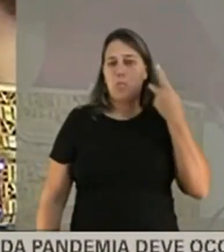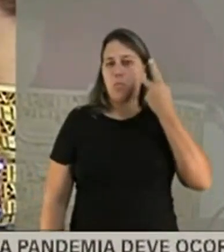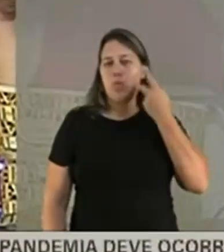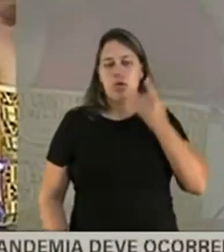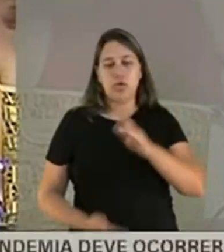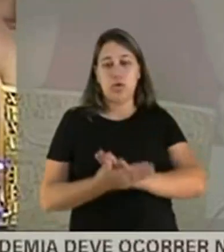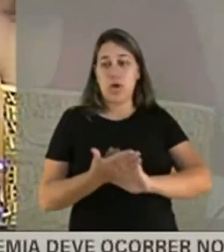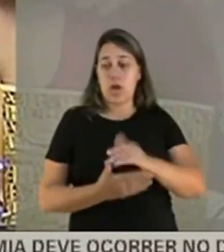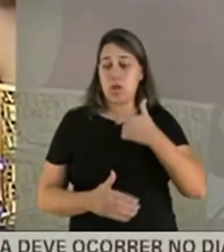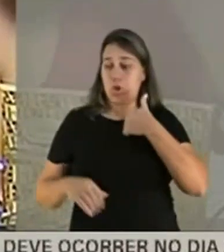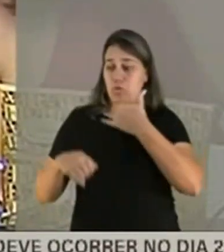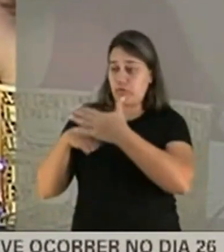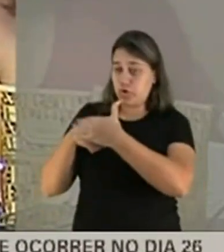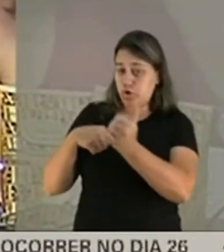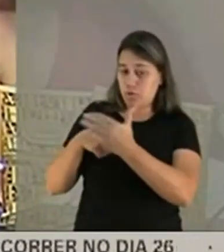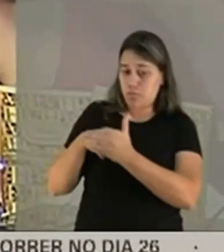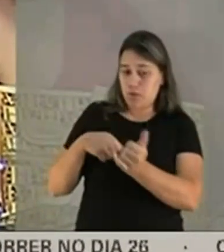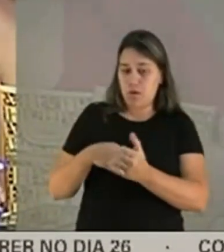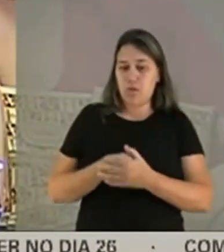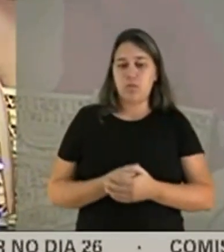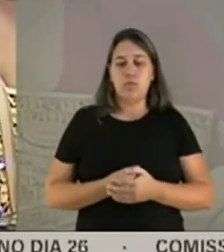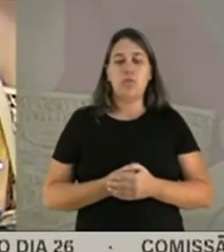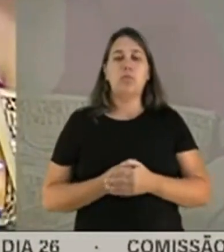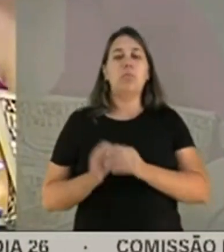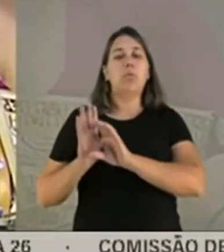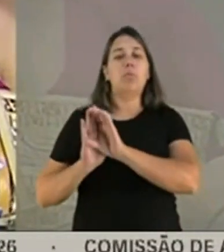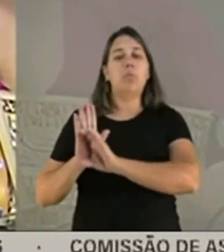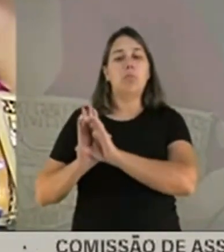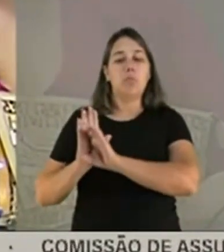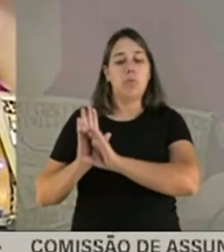fui chamado pelo currículo